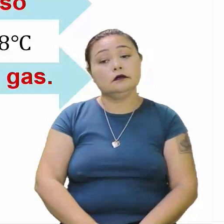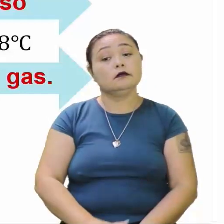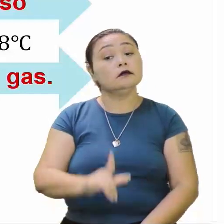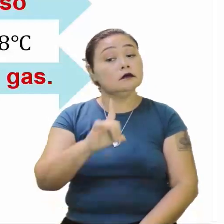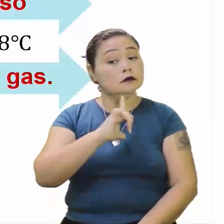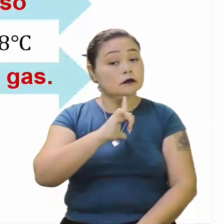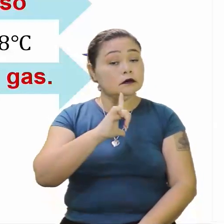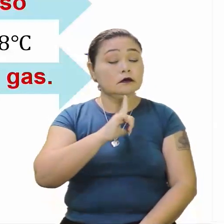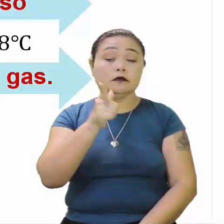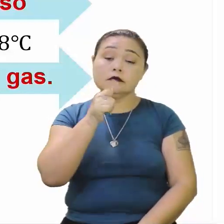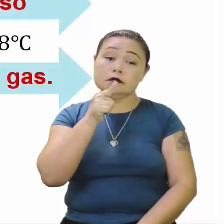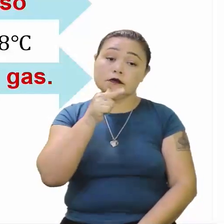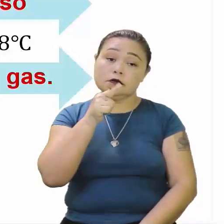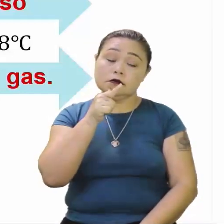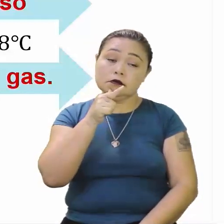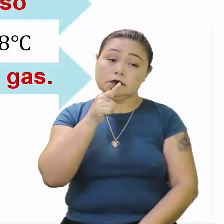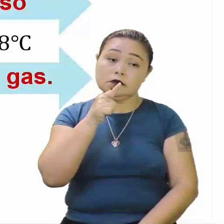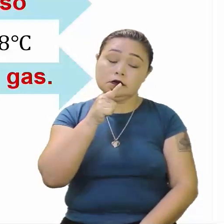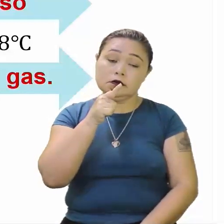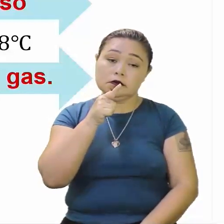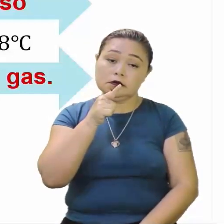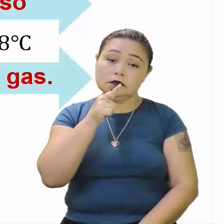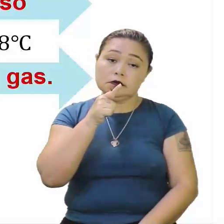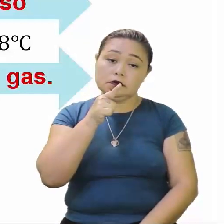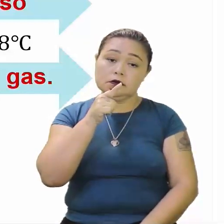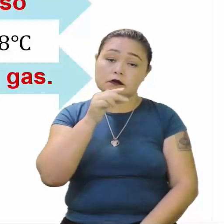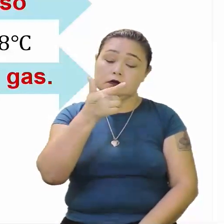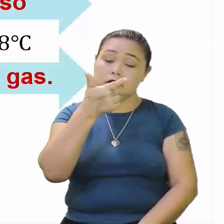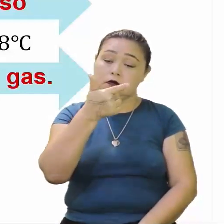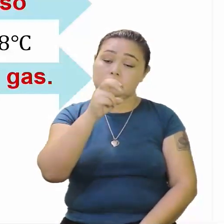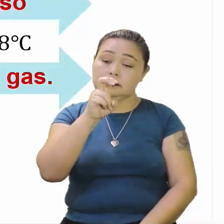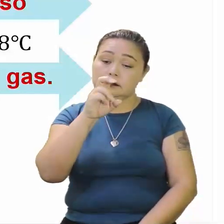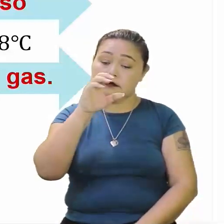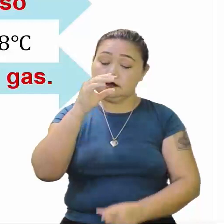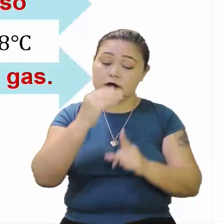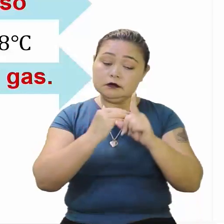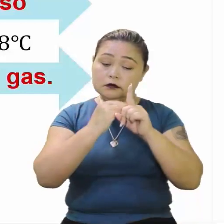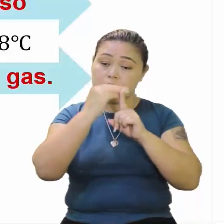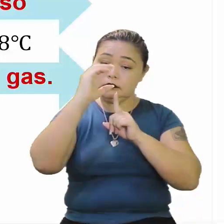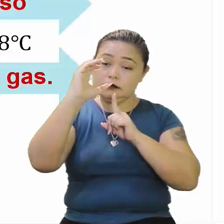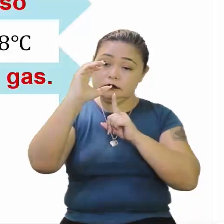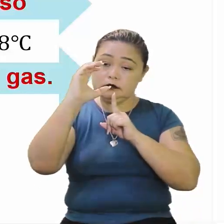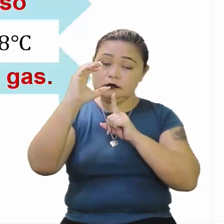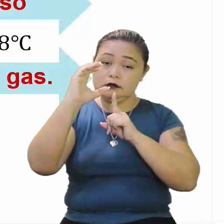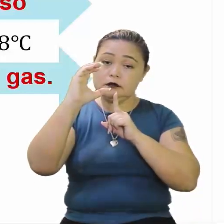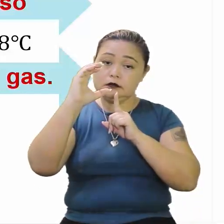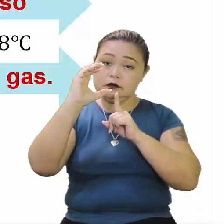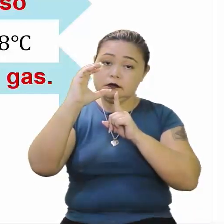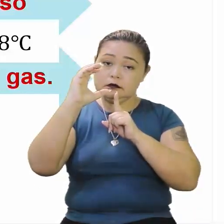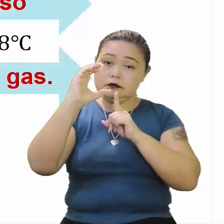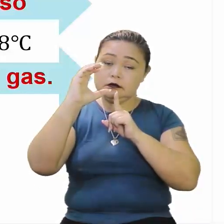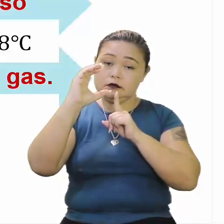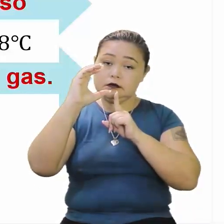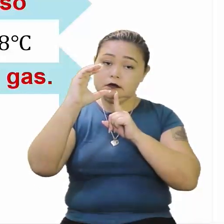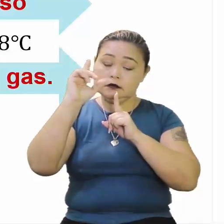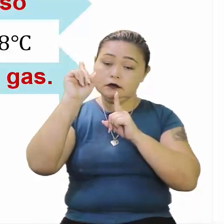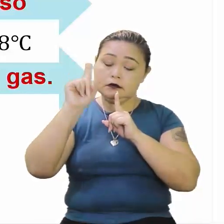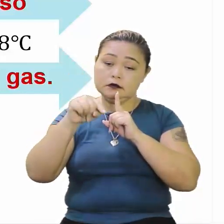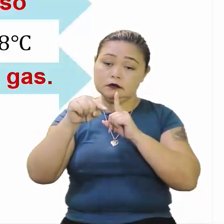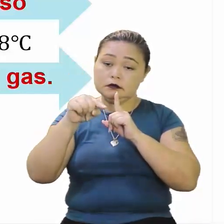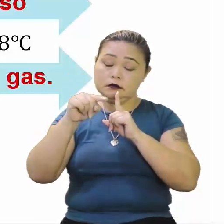tenhamos a água no estado a 25 graus Celsius. A 25 graus Celsius, ela